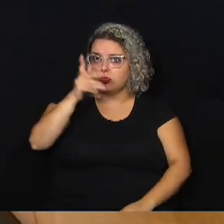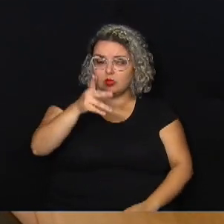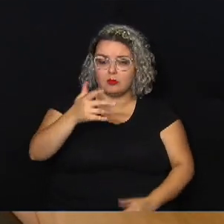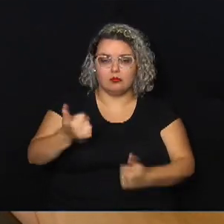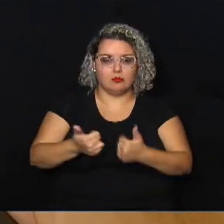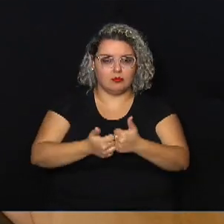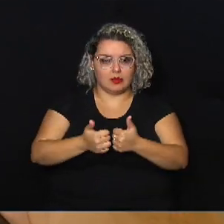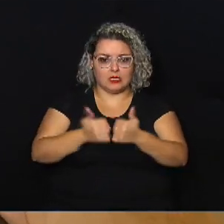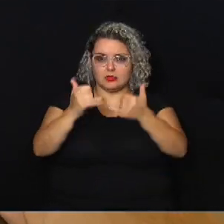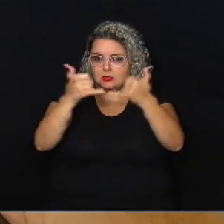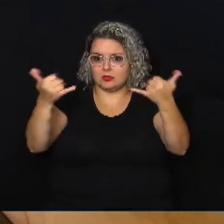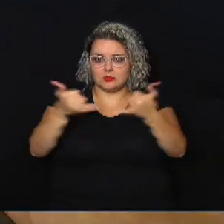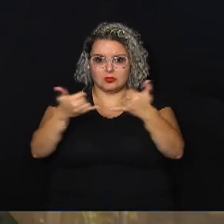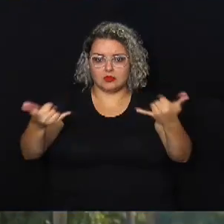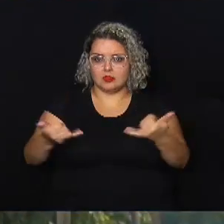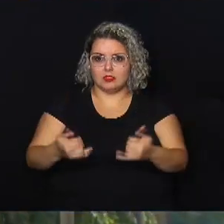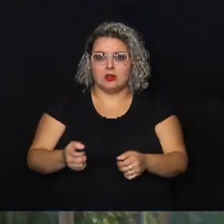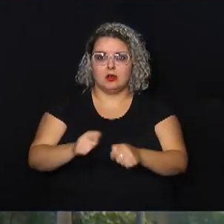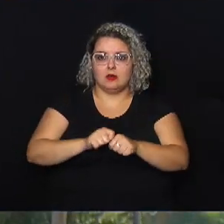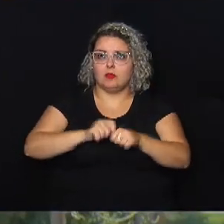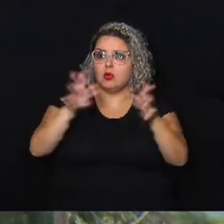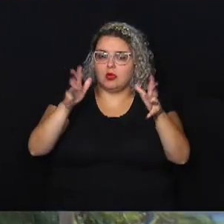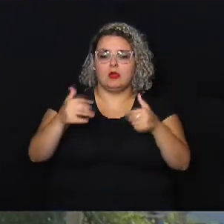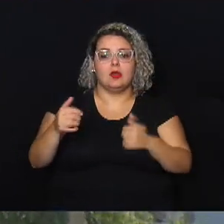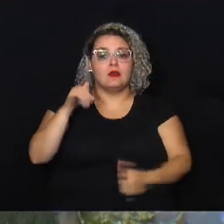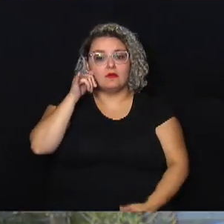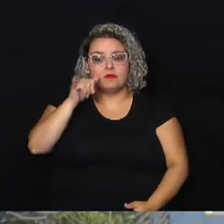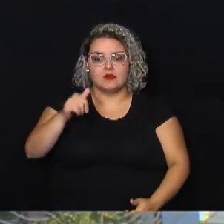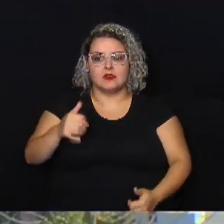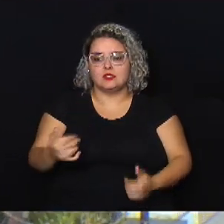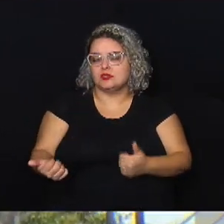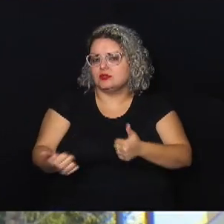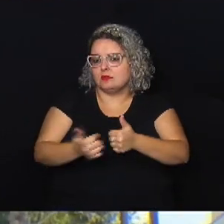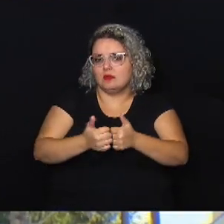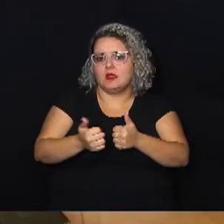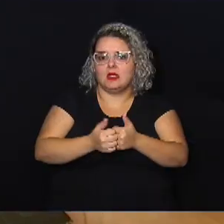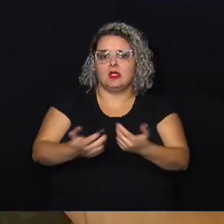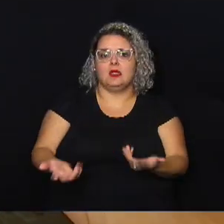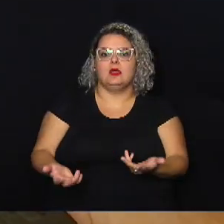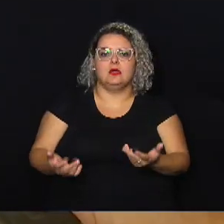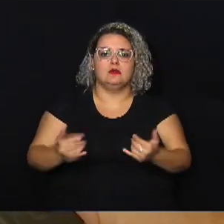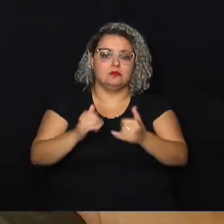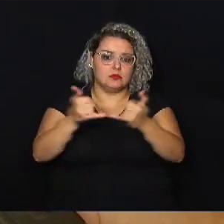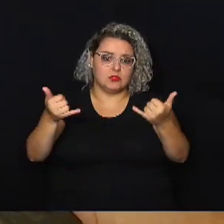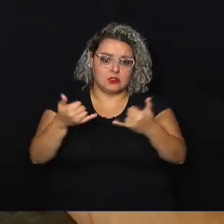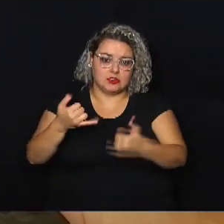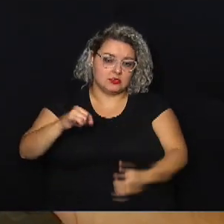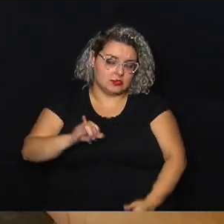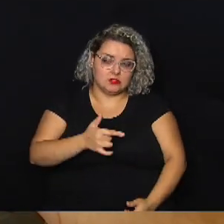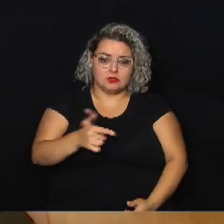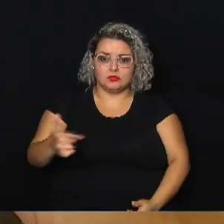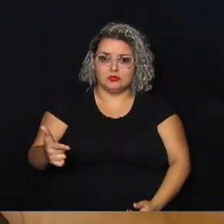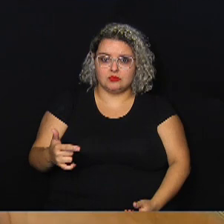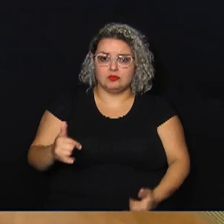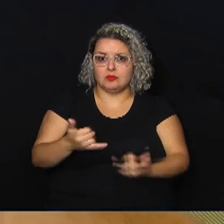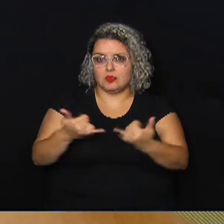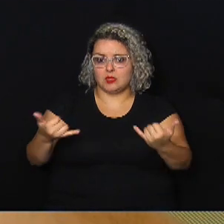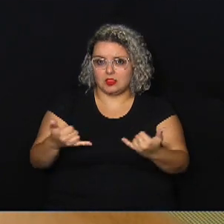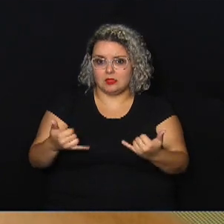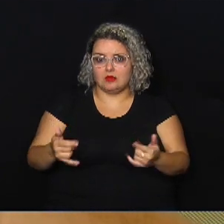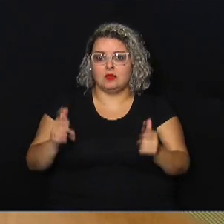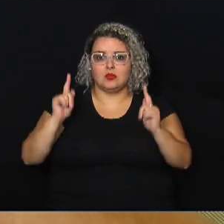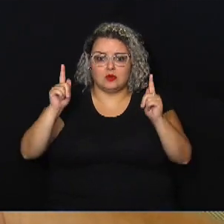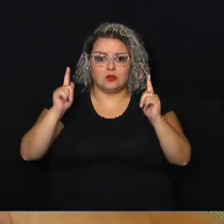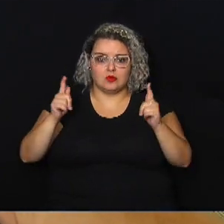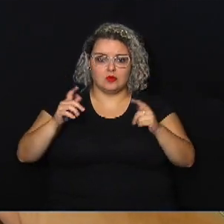rede, confete, evite ficar próximo da rede. Procurem áreas que não tenha rede elétrica próximo para poder curtir ali aquela festa com mais